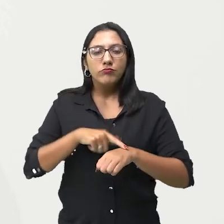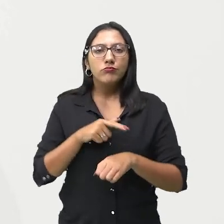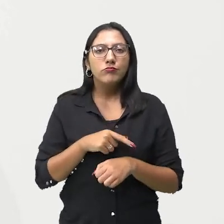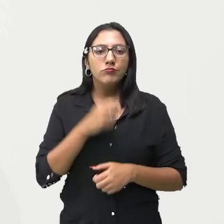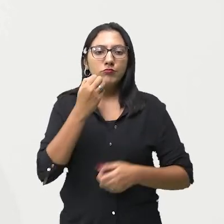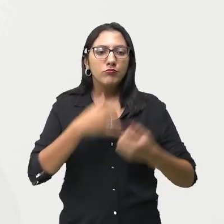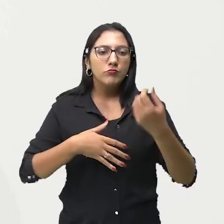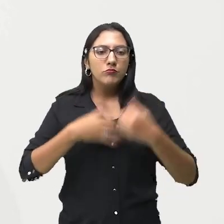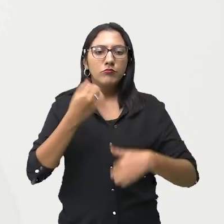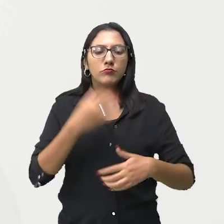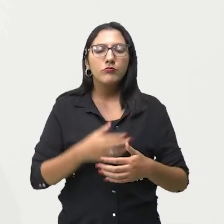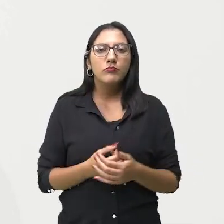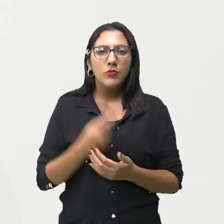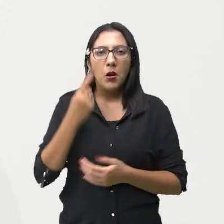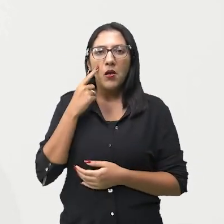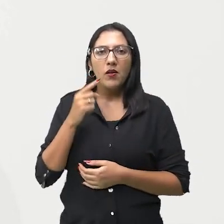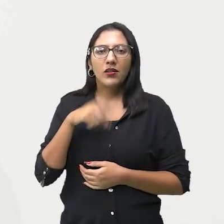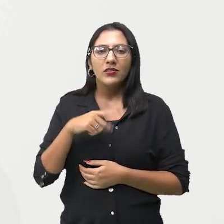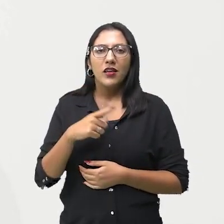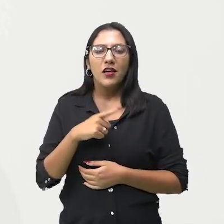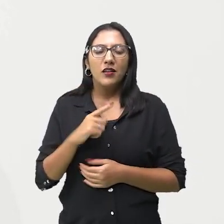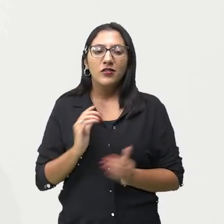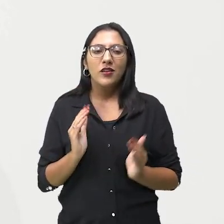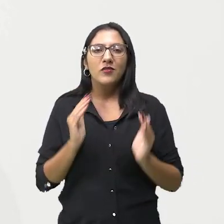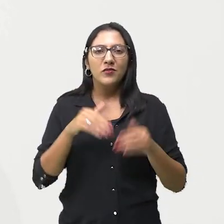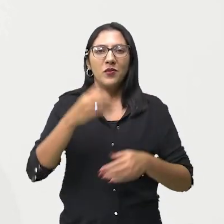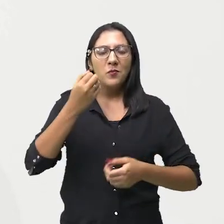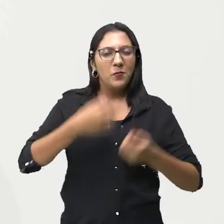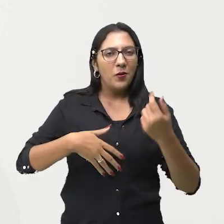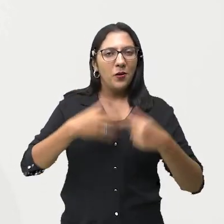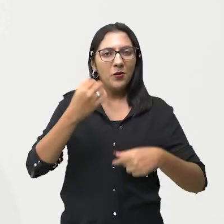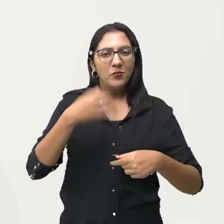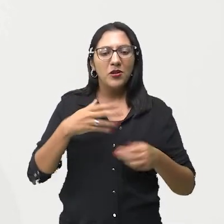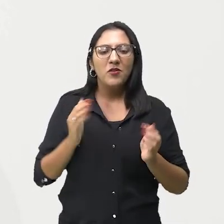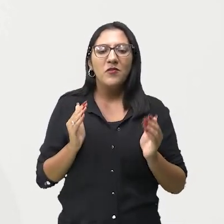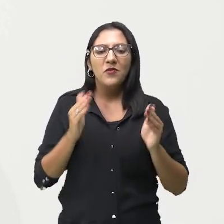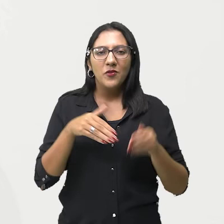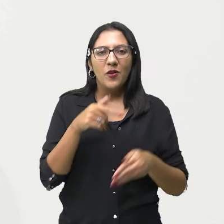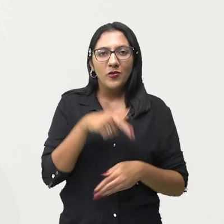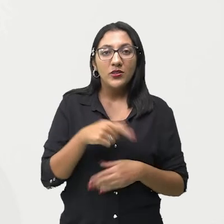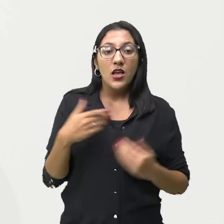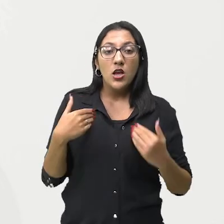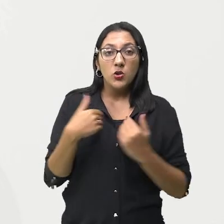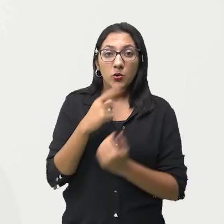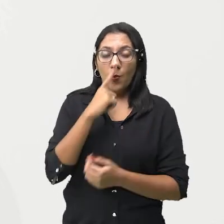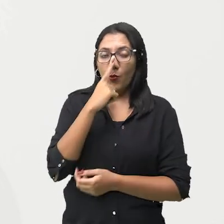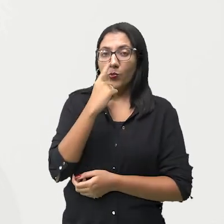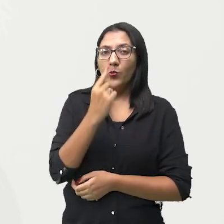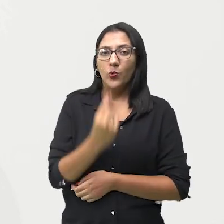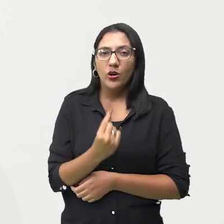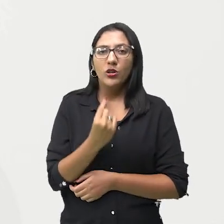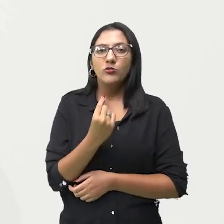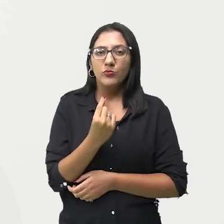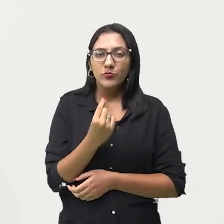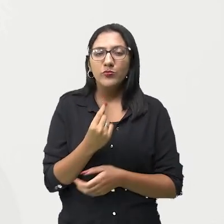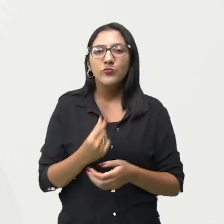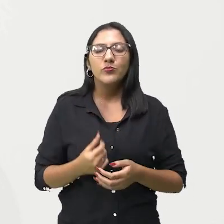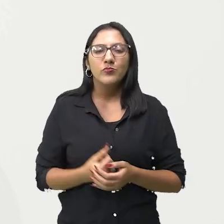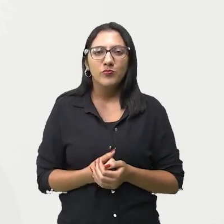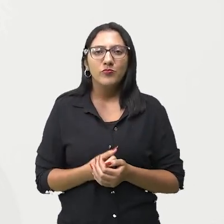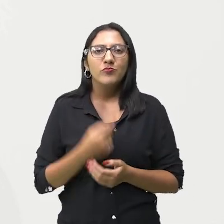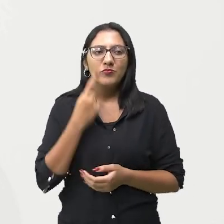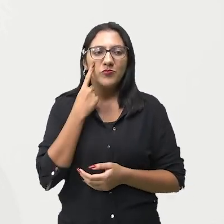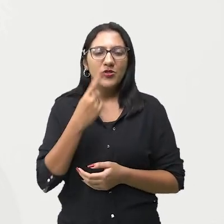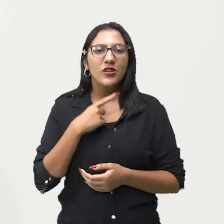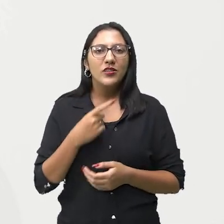fala. E no caso é a fala em discurso direto do Tucano, tá bom, gente? Fala